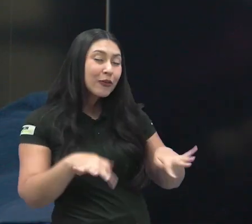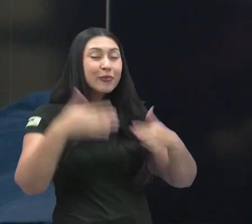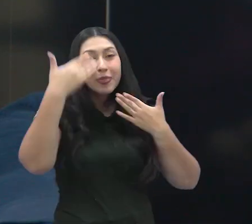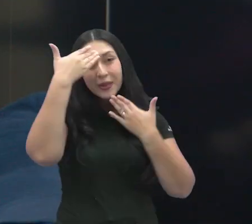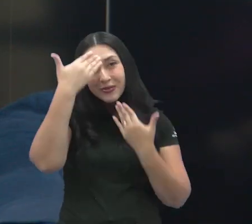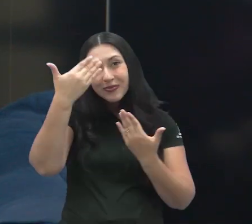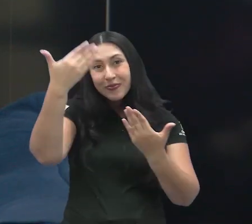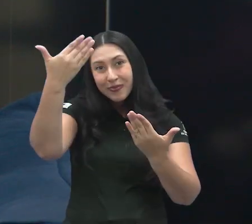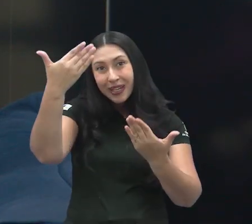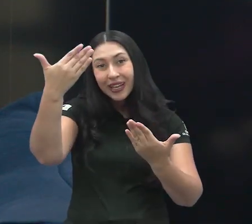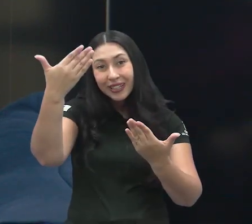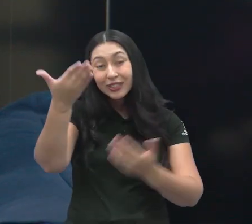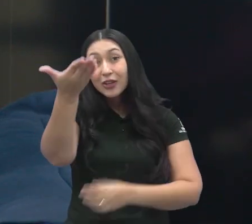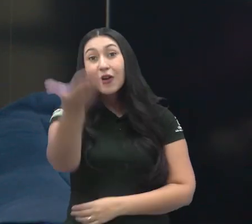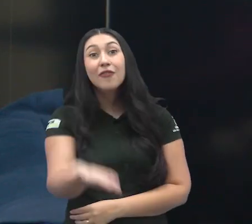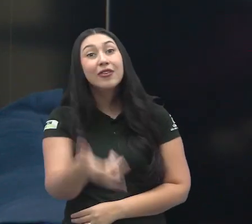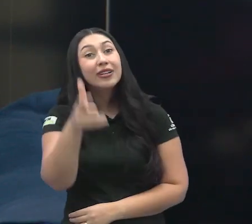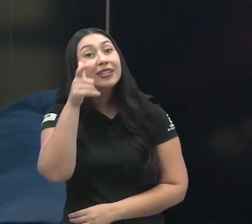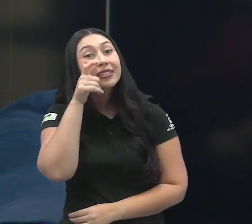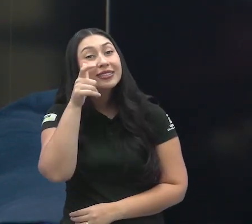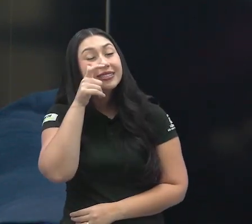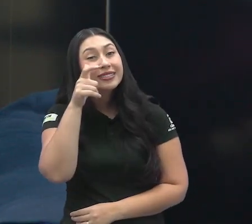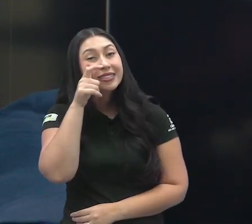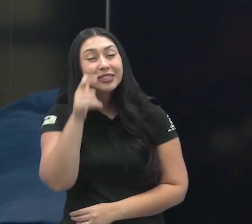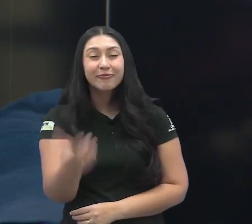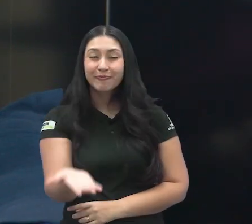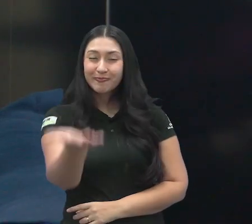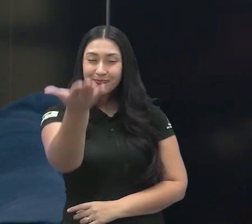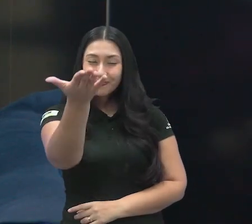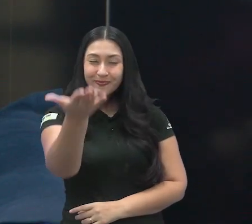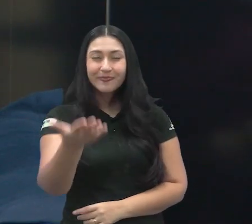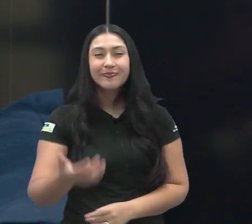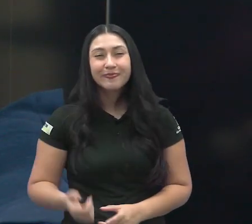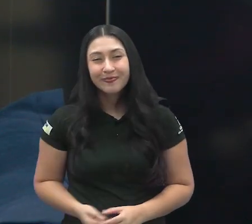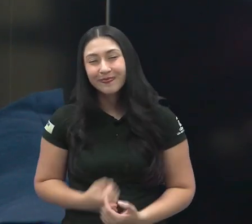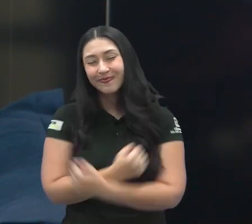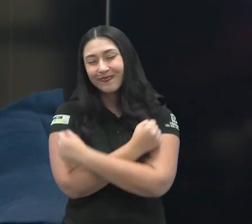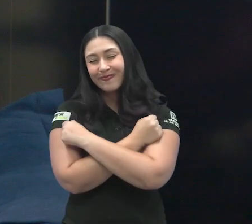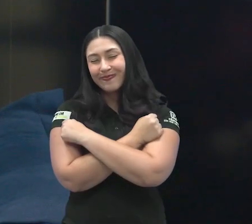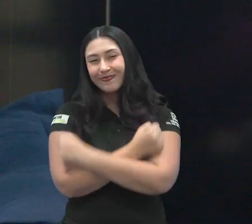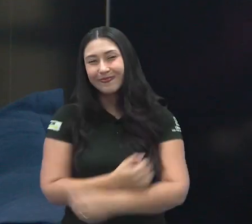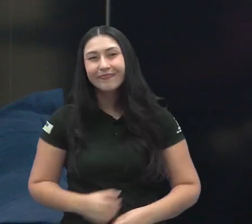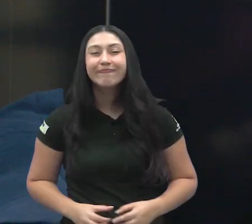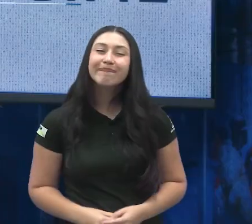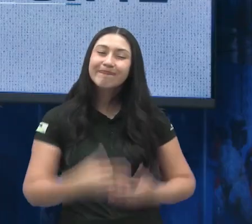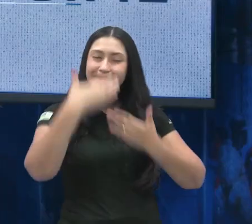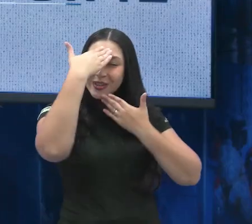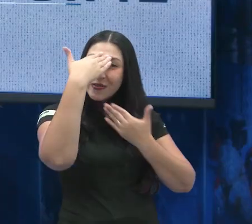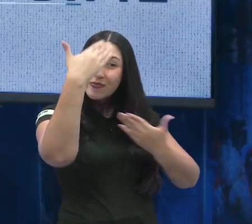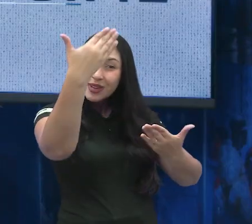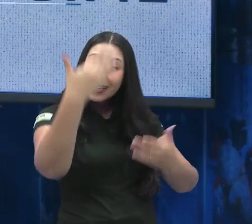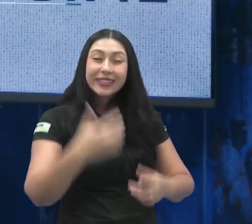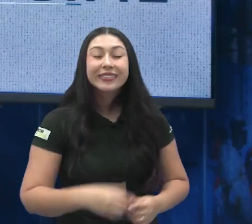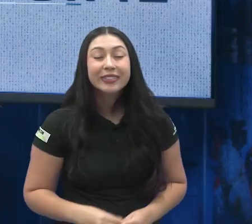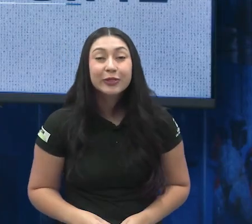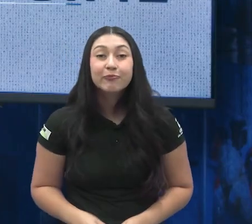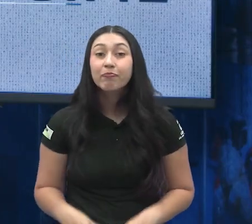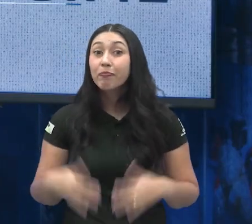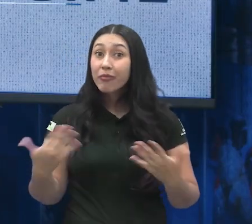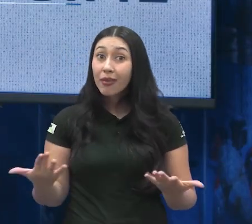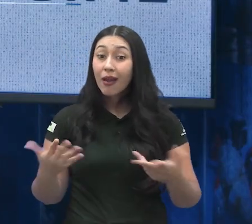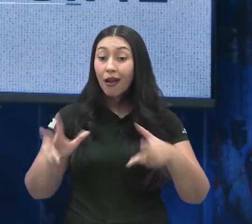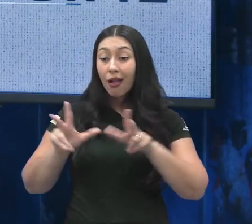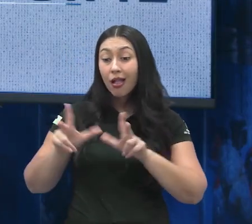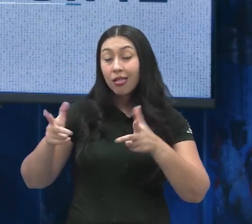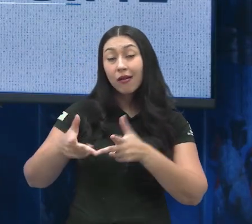aqui. Muito obrigado pela sua companhia. João, devolva ao estúdio. Forte abraço. Valeu, Paulo. Até mais.